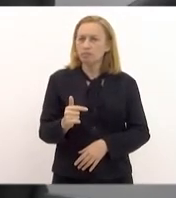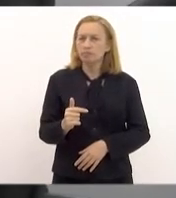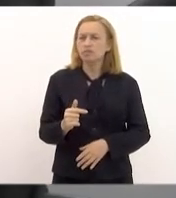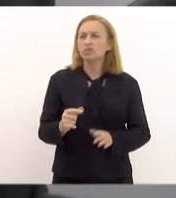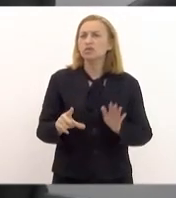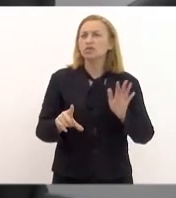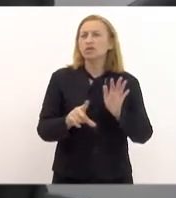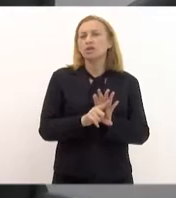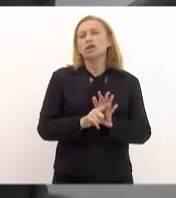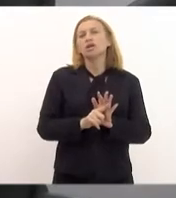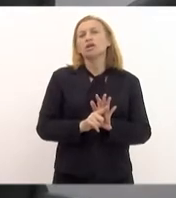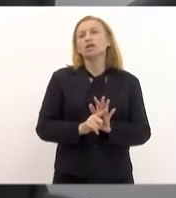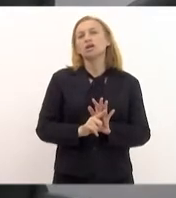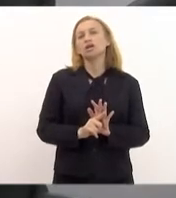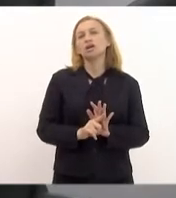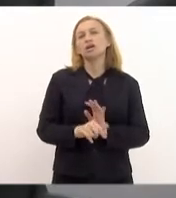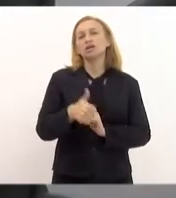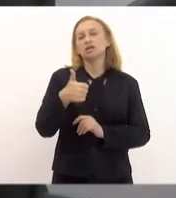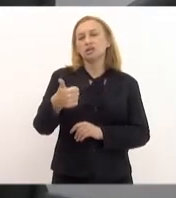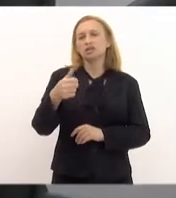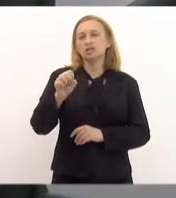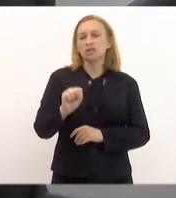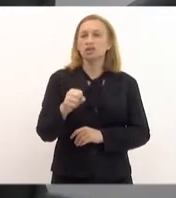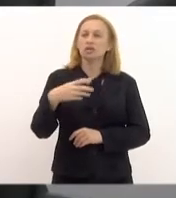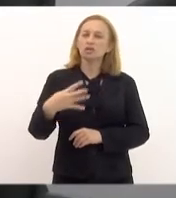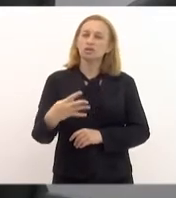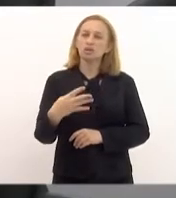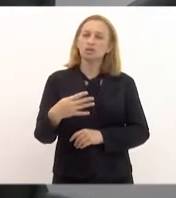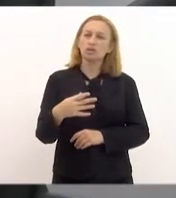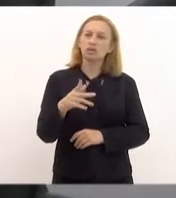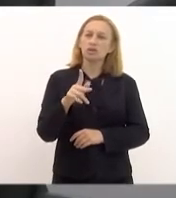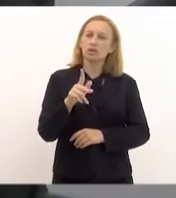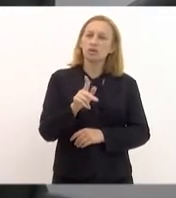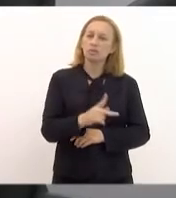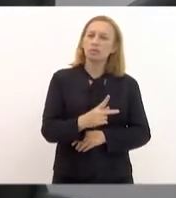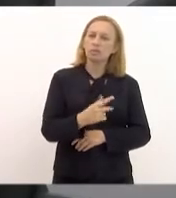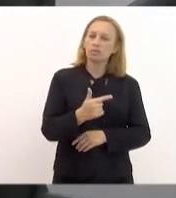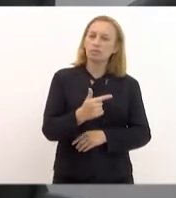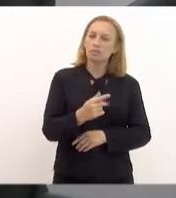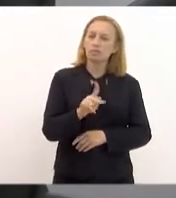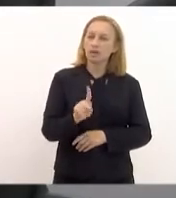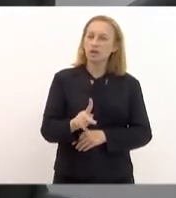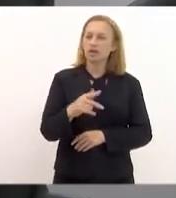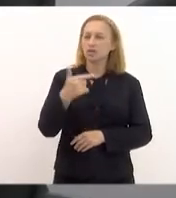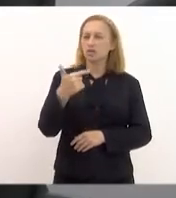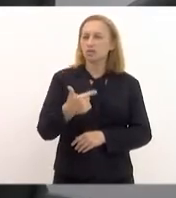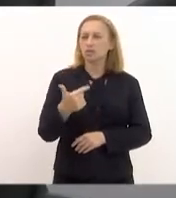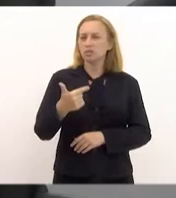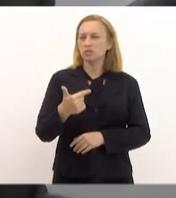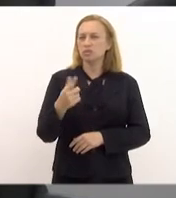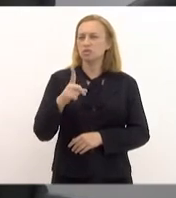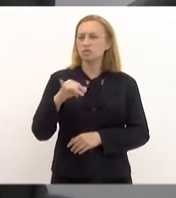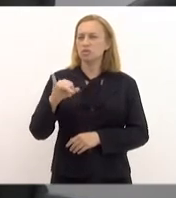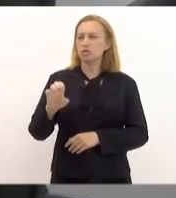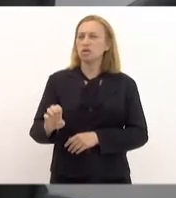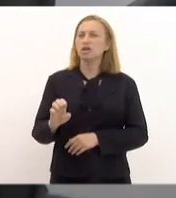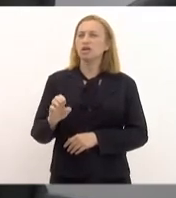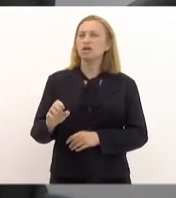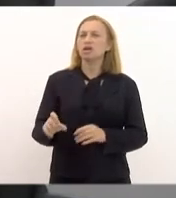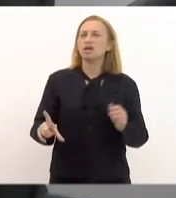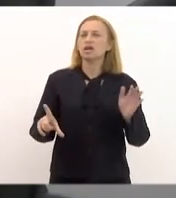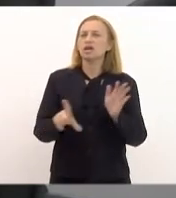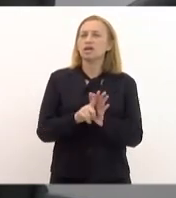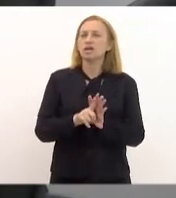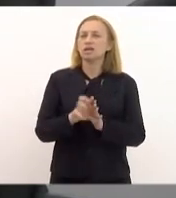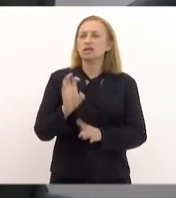artigo 4º da lei complementar 184 diz que o PEDUI tem que ser aprovado sob a forma de uma lei estadual. A mensagem do governo não chegou para a Assembleia.